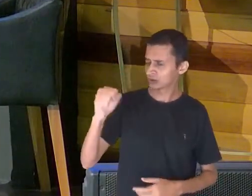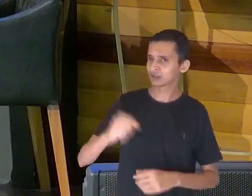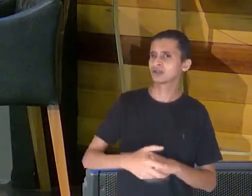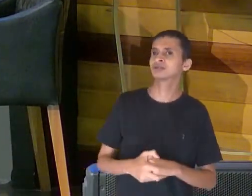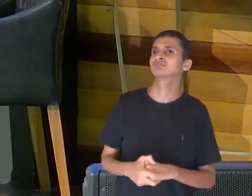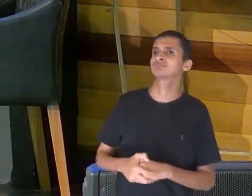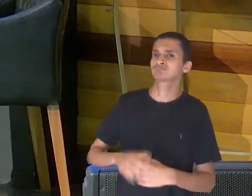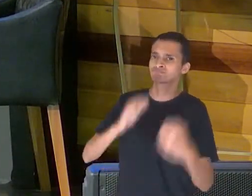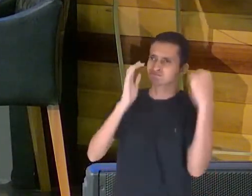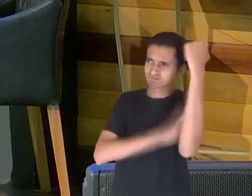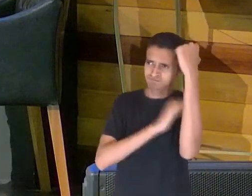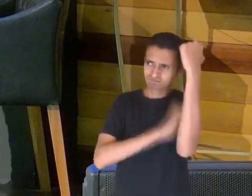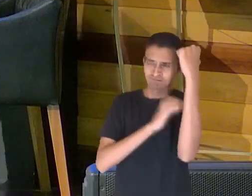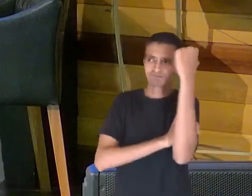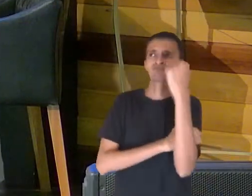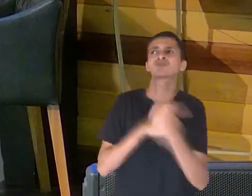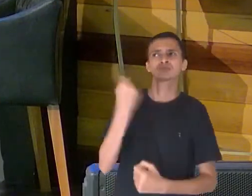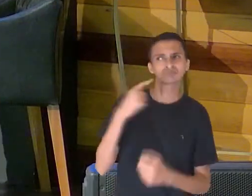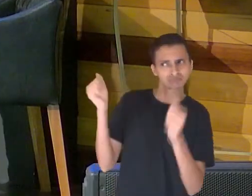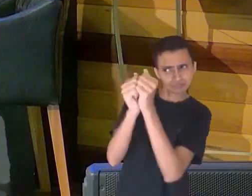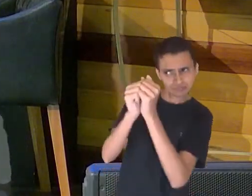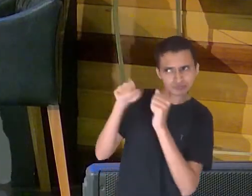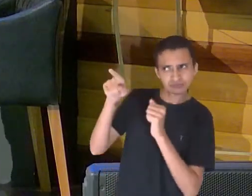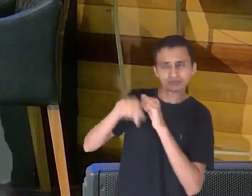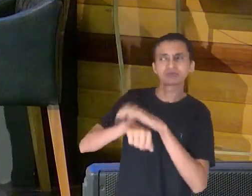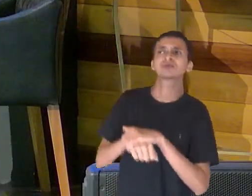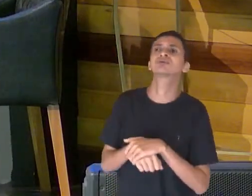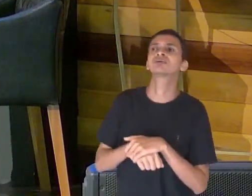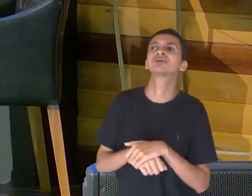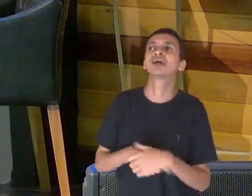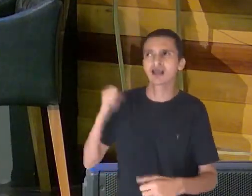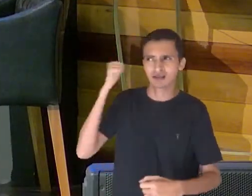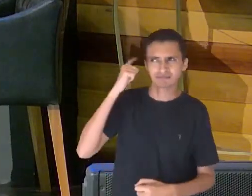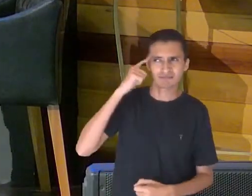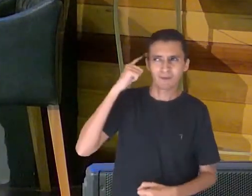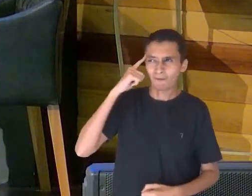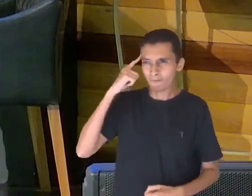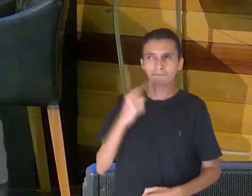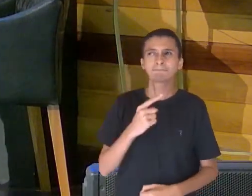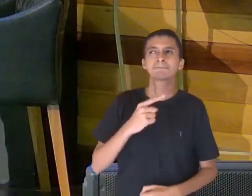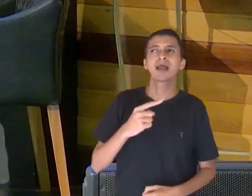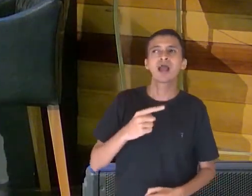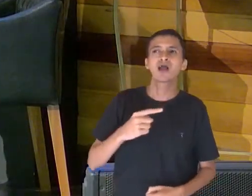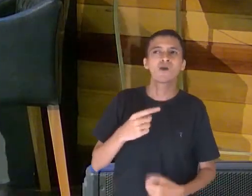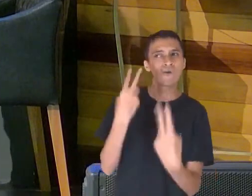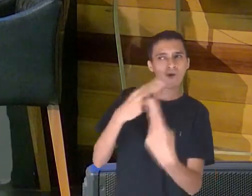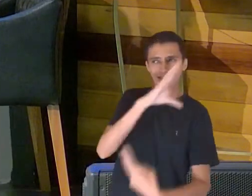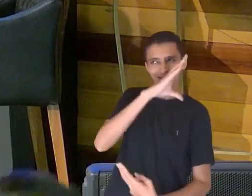Aqui, ó. Tamo junto. A mente está de 29.